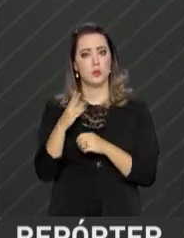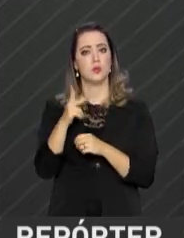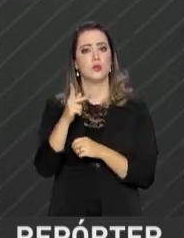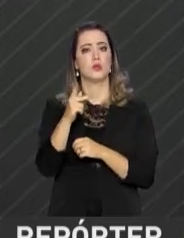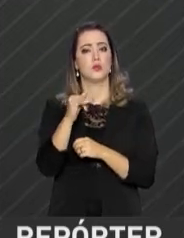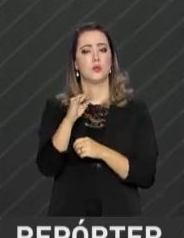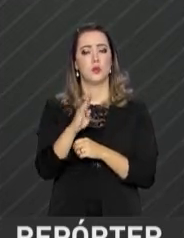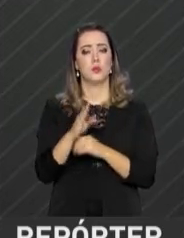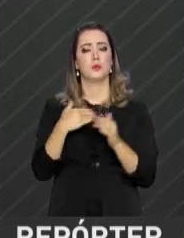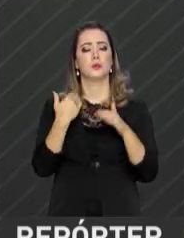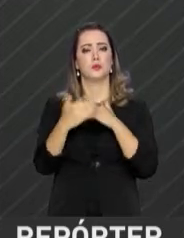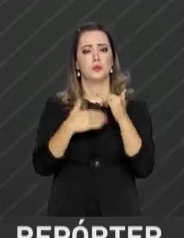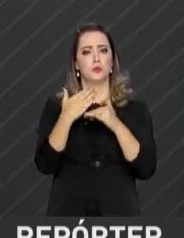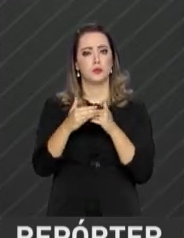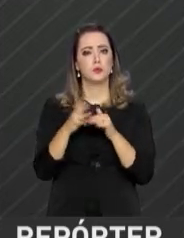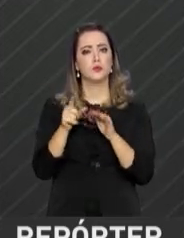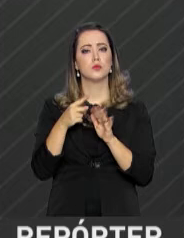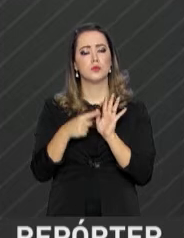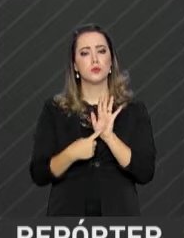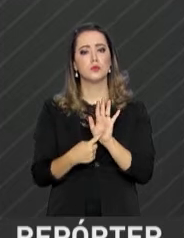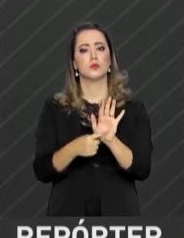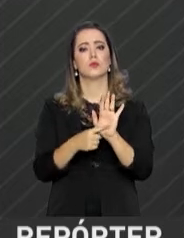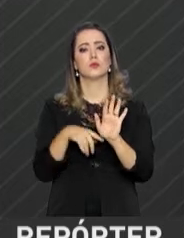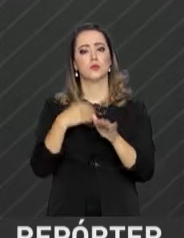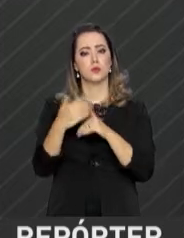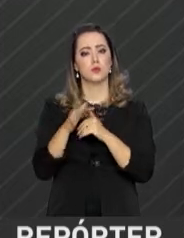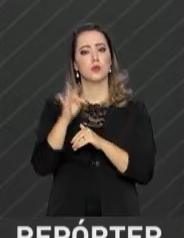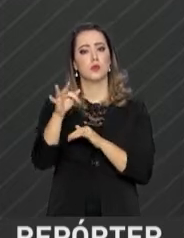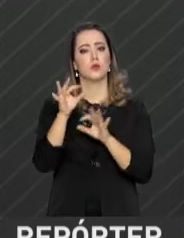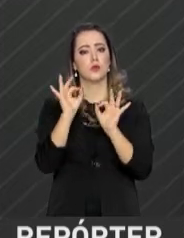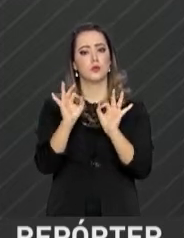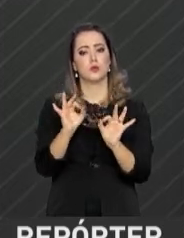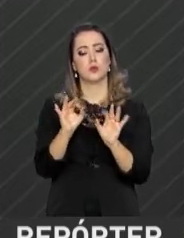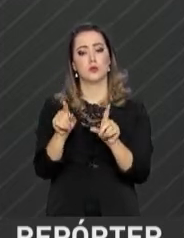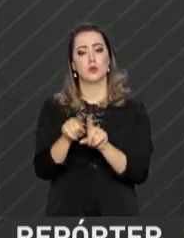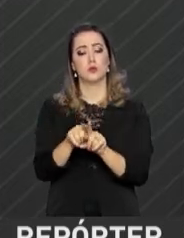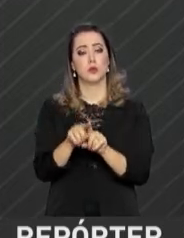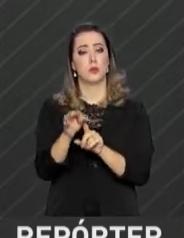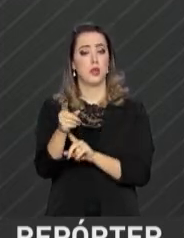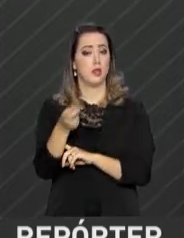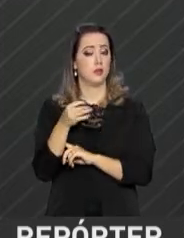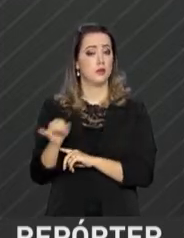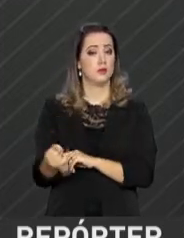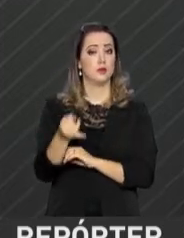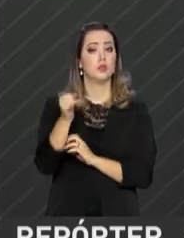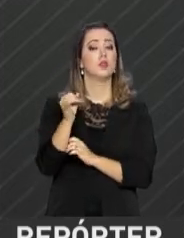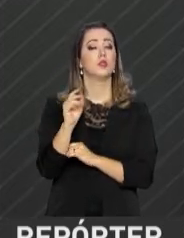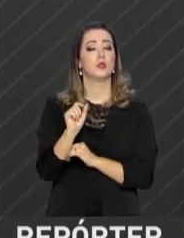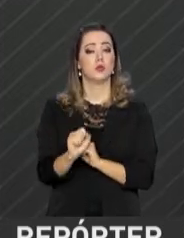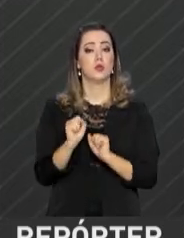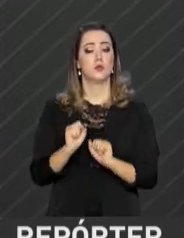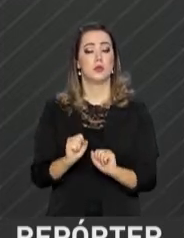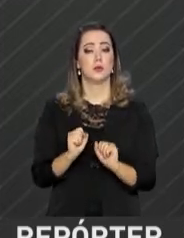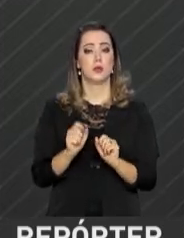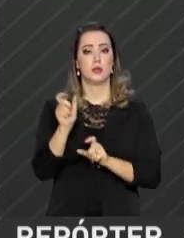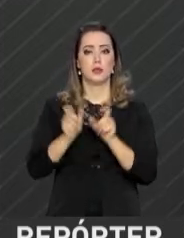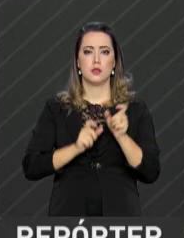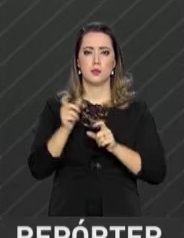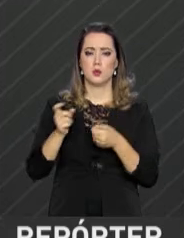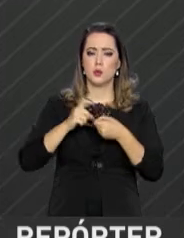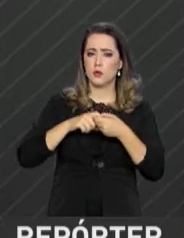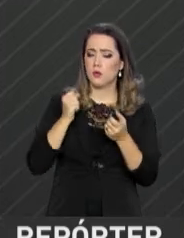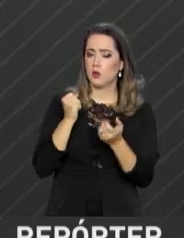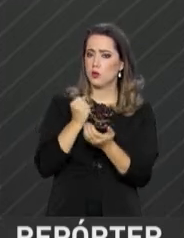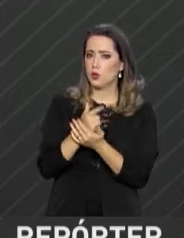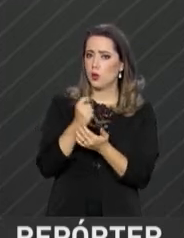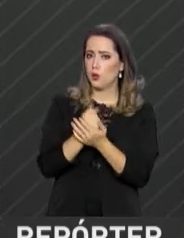crescendo, as projeções são extremamente positivas, como também a taxa de juros tem permitido que as pessoas possam voltar às suas